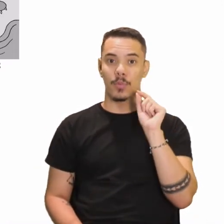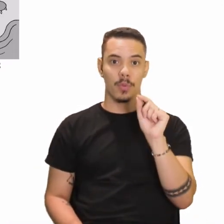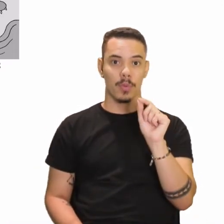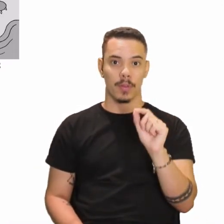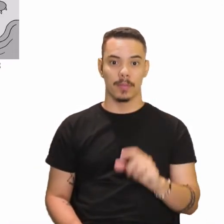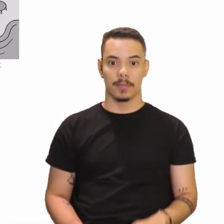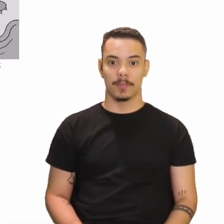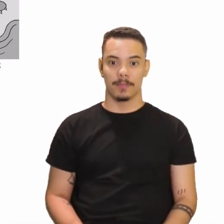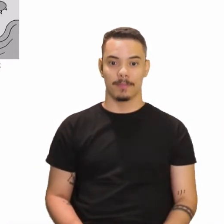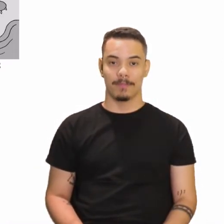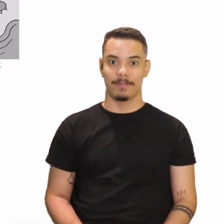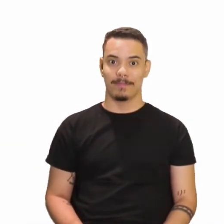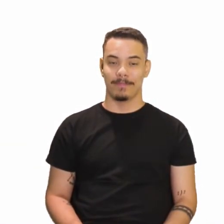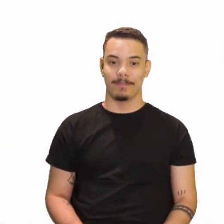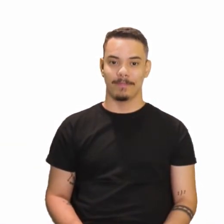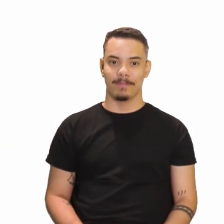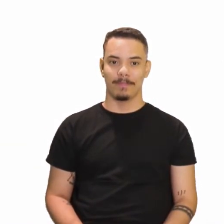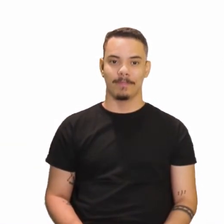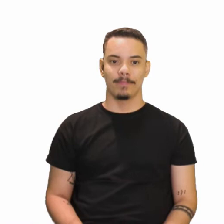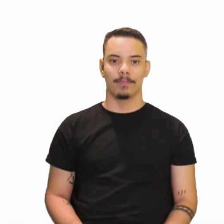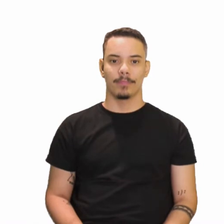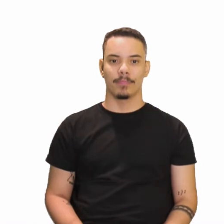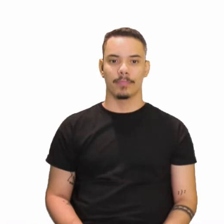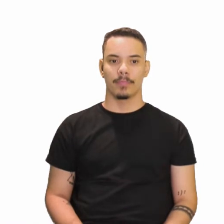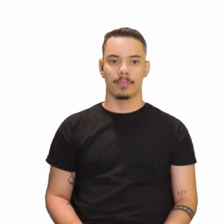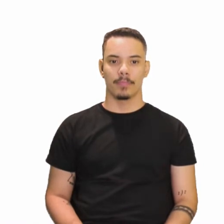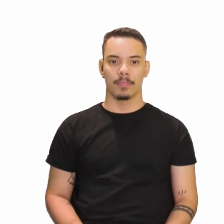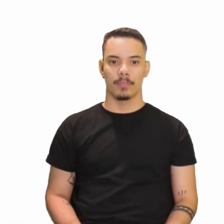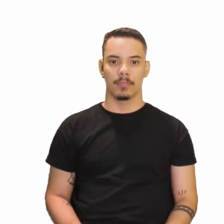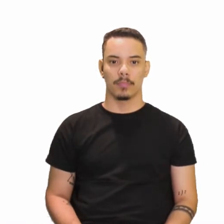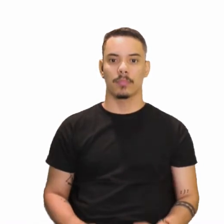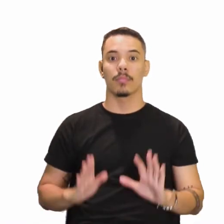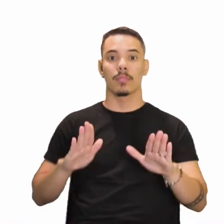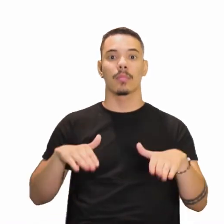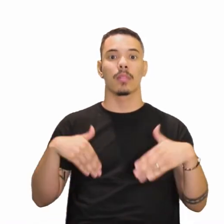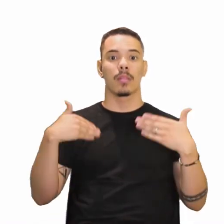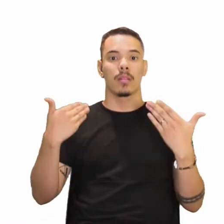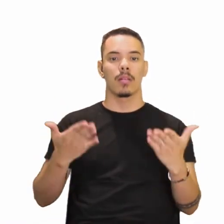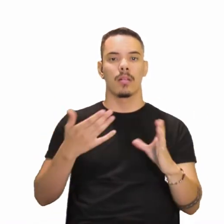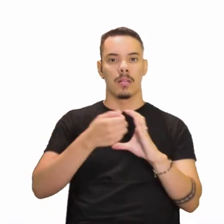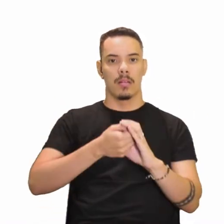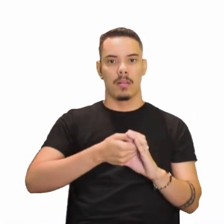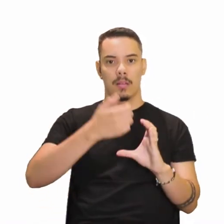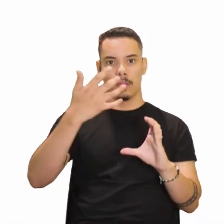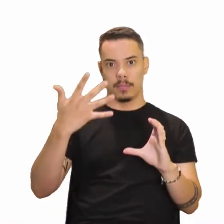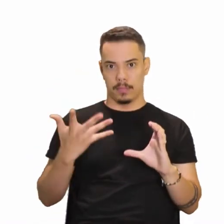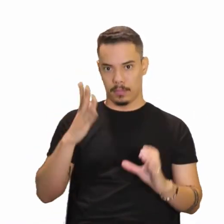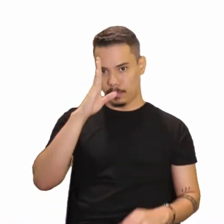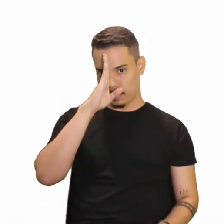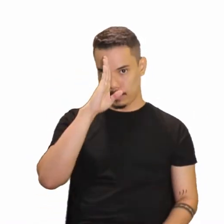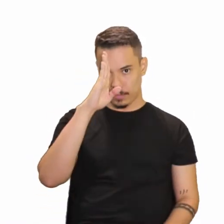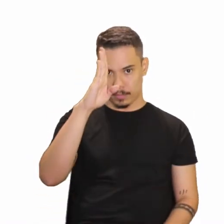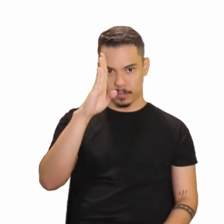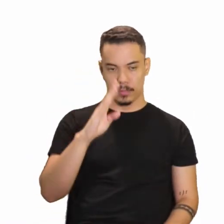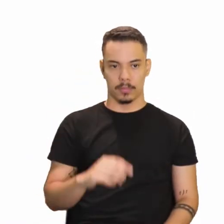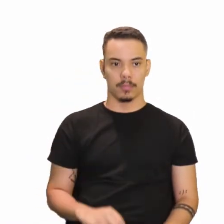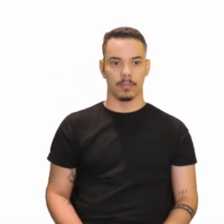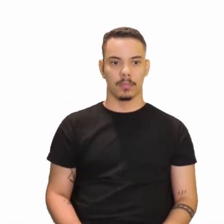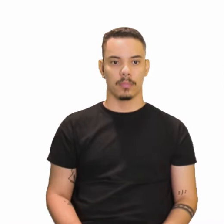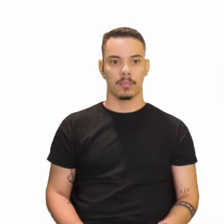mensagem então amadinhos Quais são as características de um cartoon Olha só